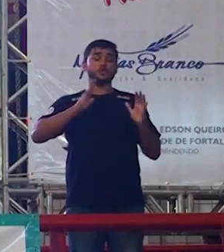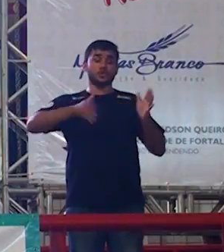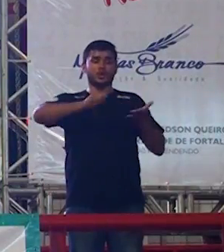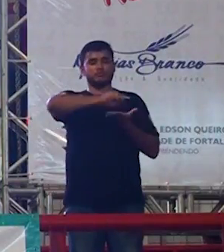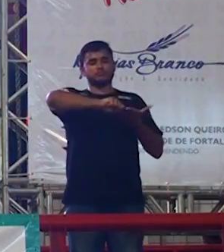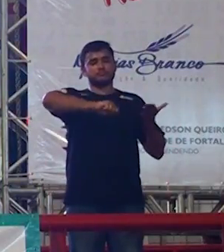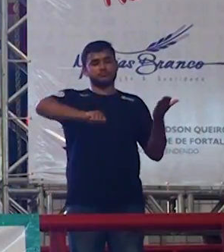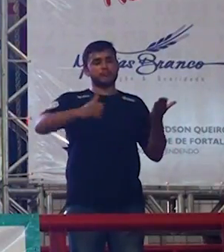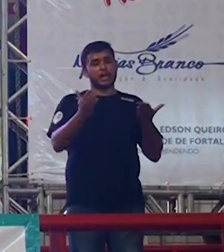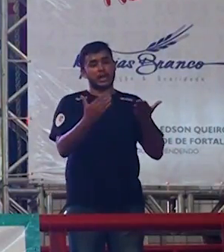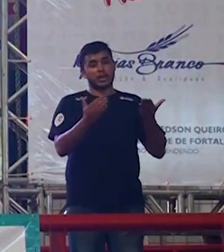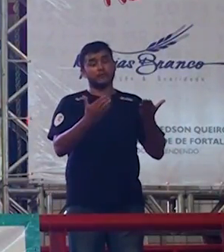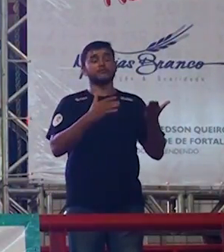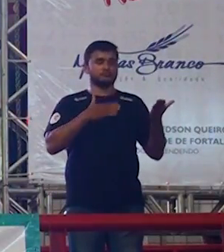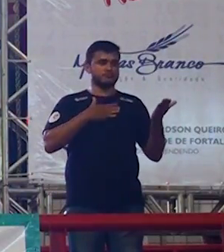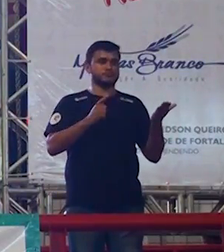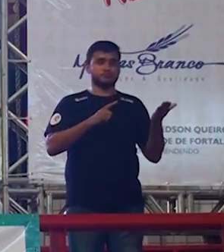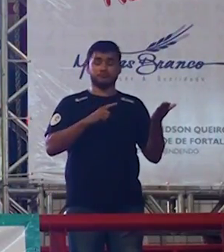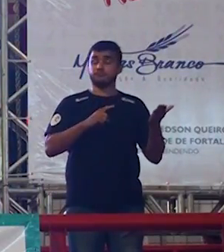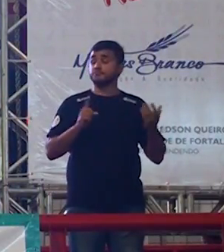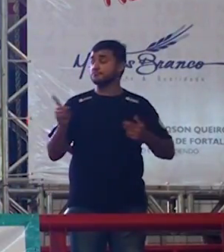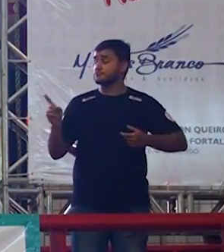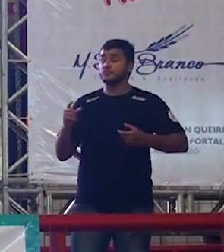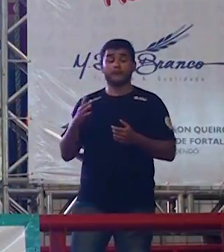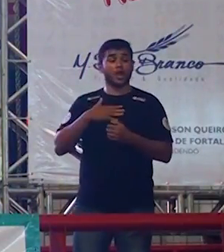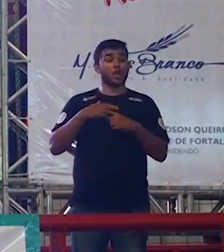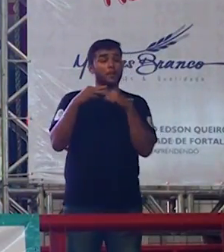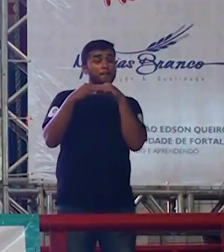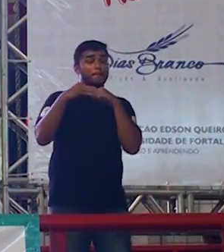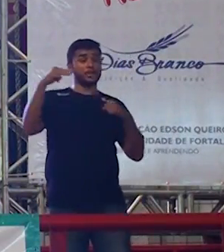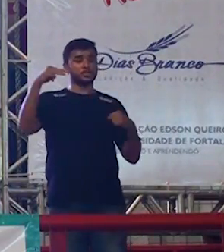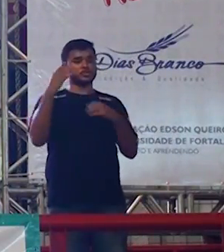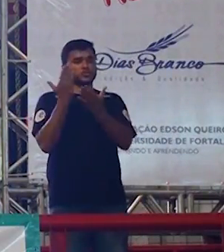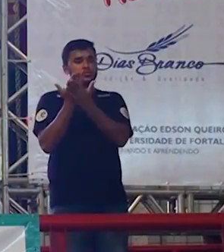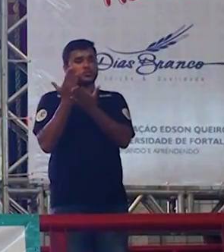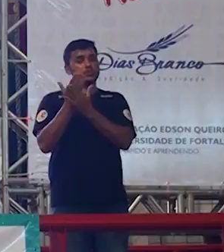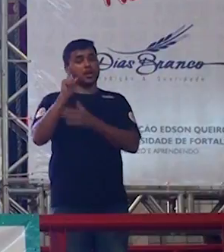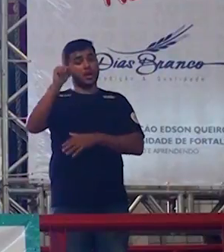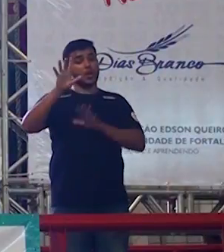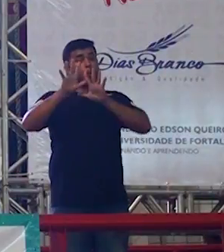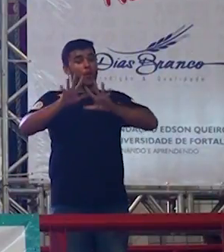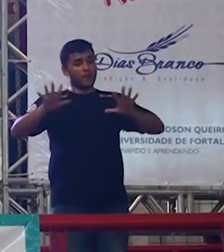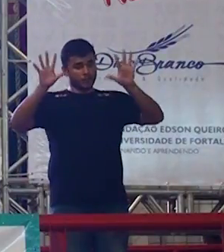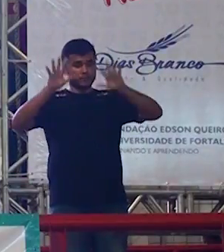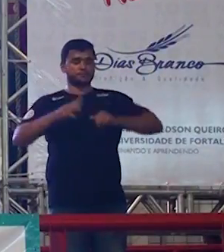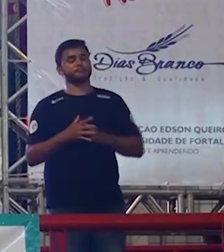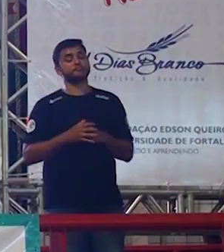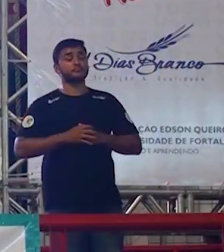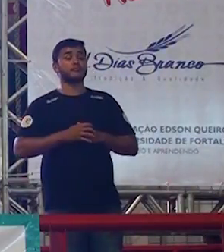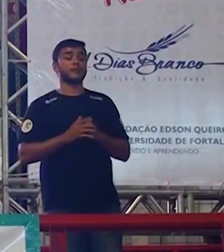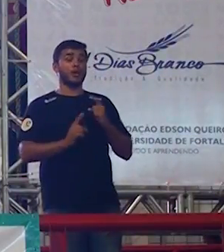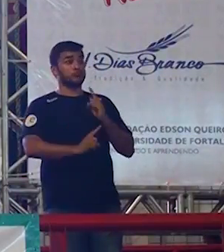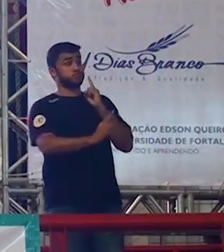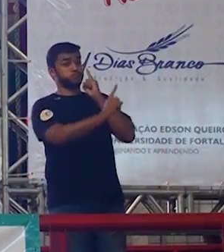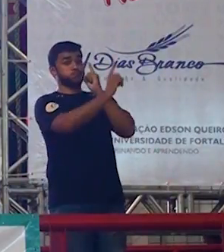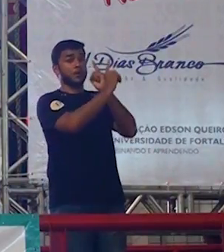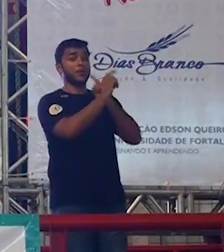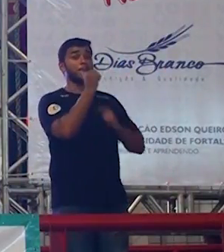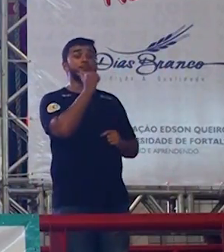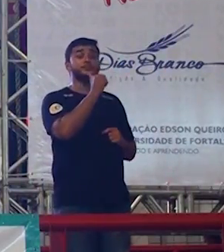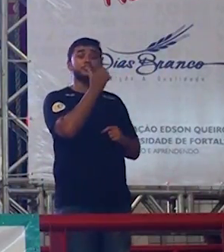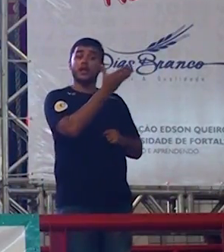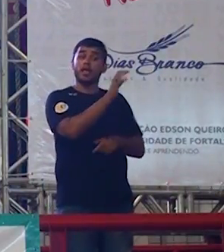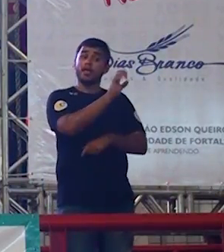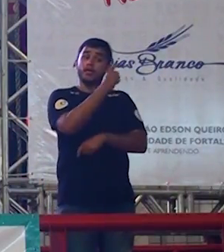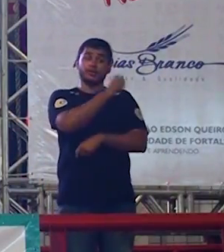Como Passar no Enem. Eu estava fazendo mestrado lá na UFC, e eu me encontrei com essa minha ex-aluna. E ela me disse,